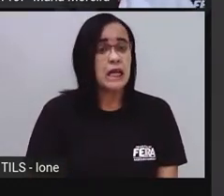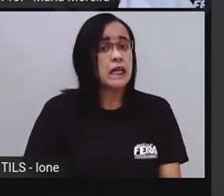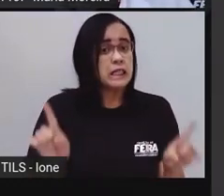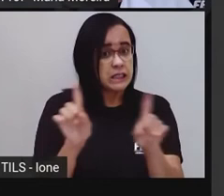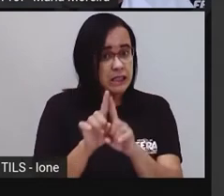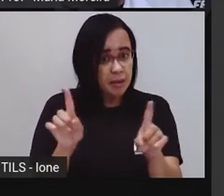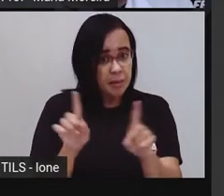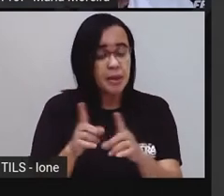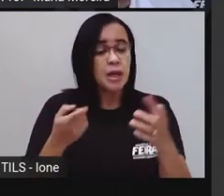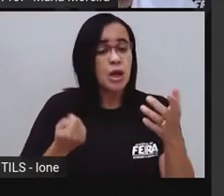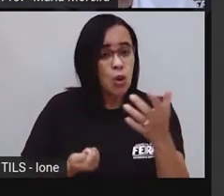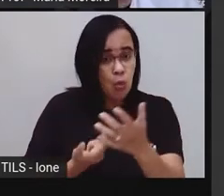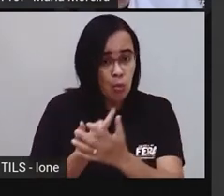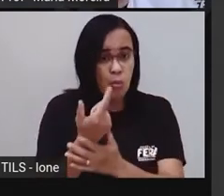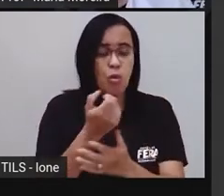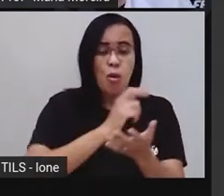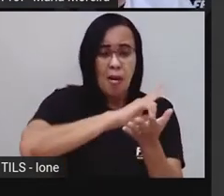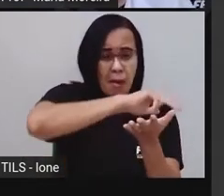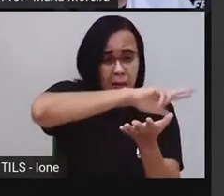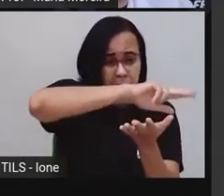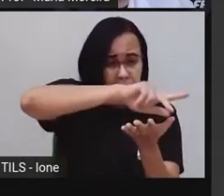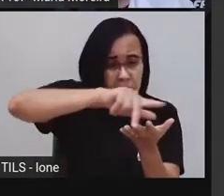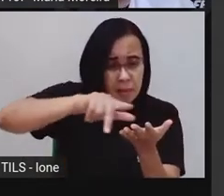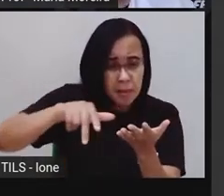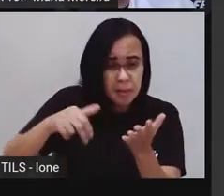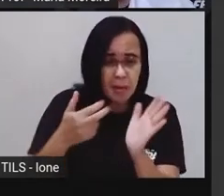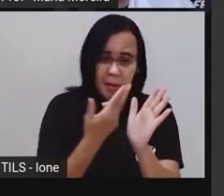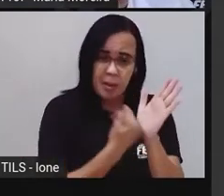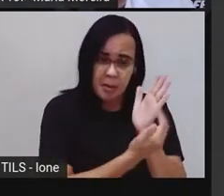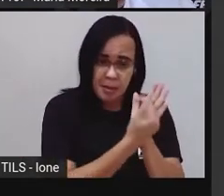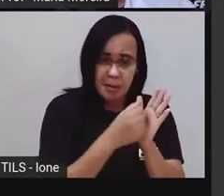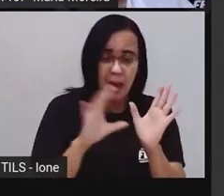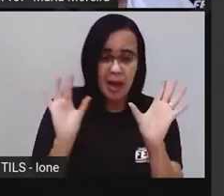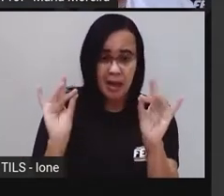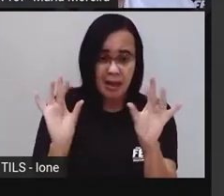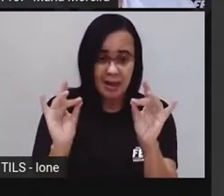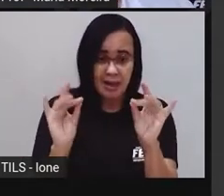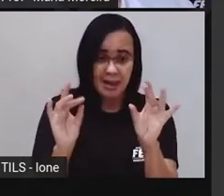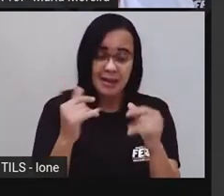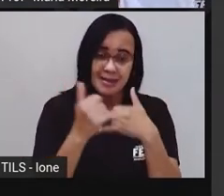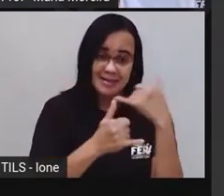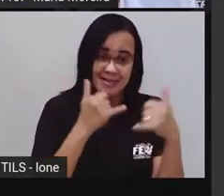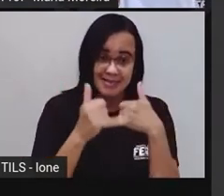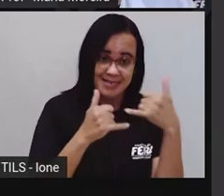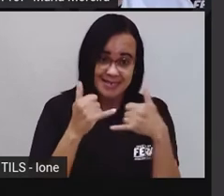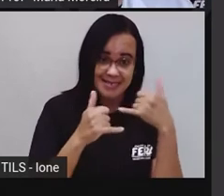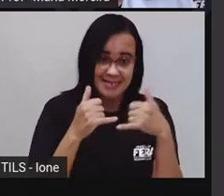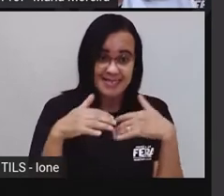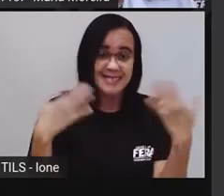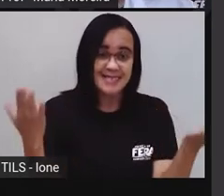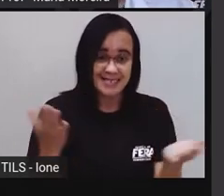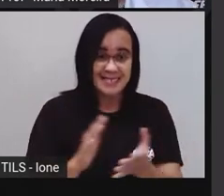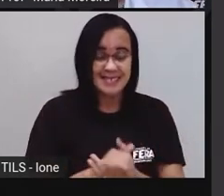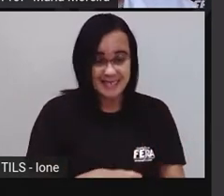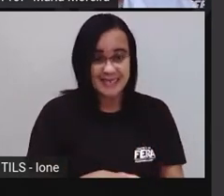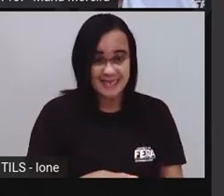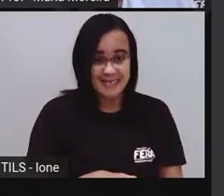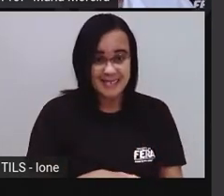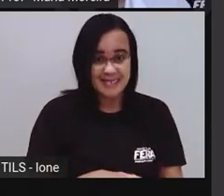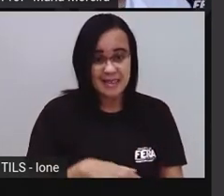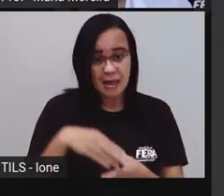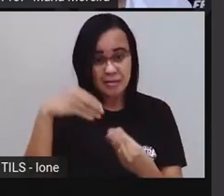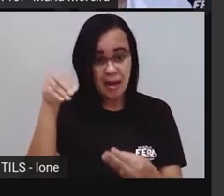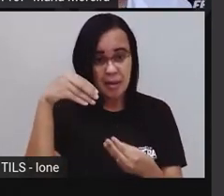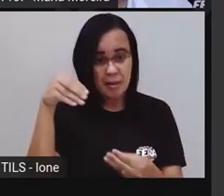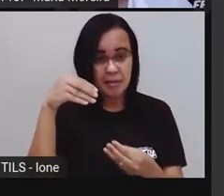gente vários pacotes de figurinhas para completar o seu álbum tá então até agora a gente já sabe que ele sobrou